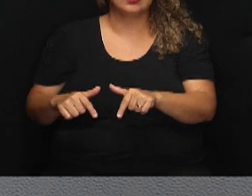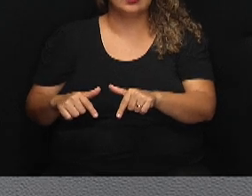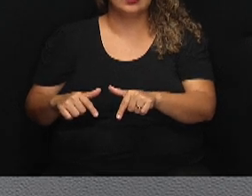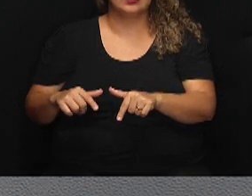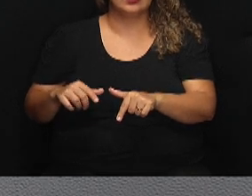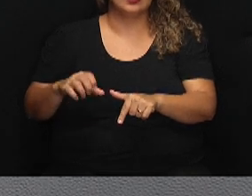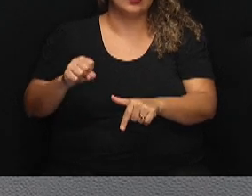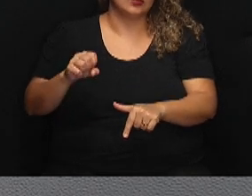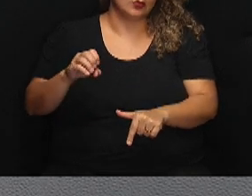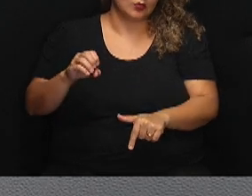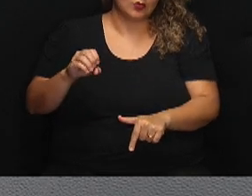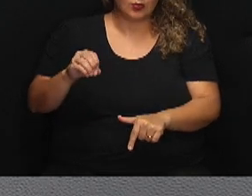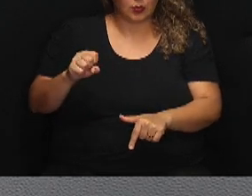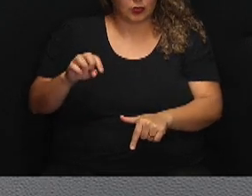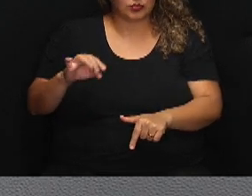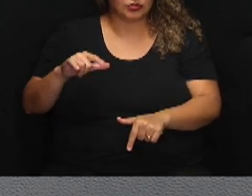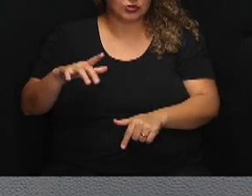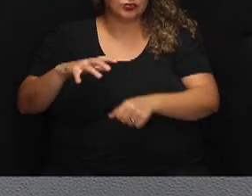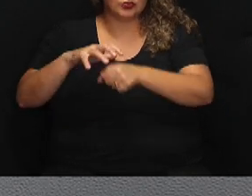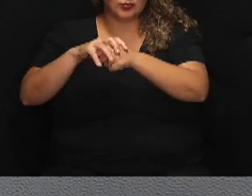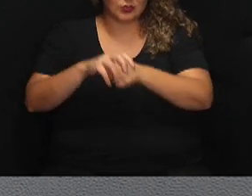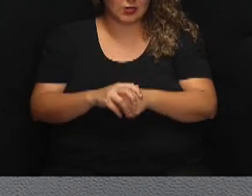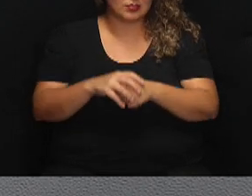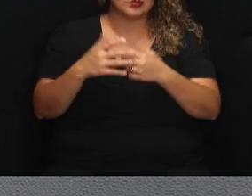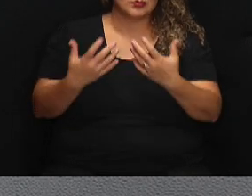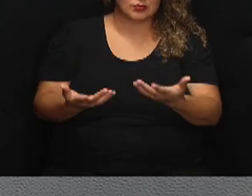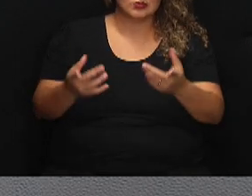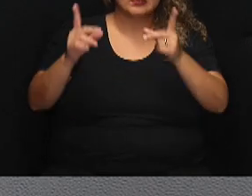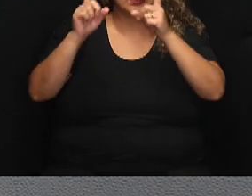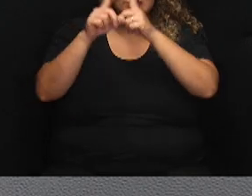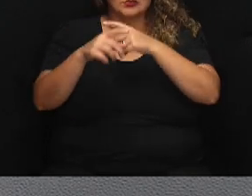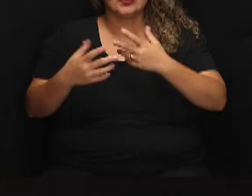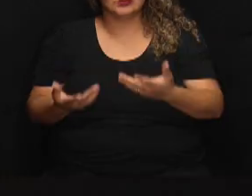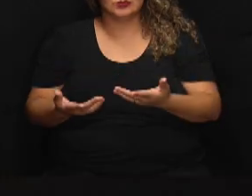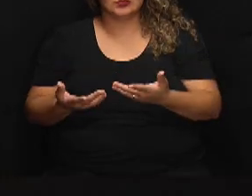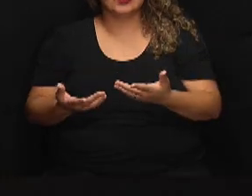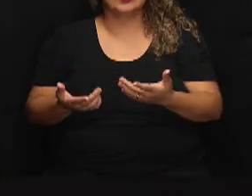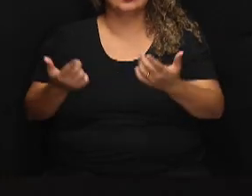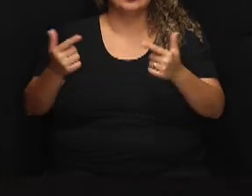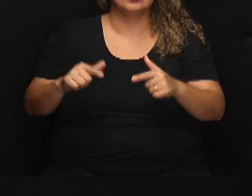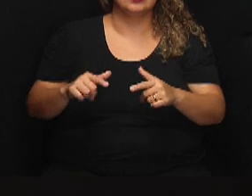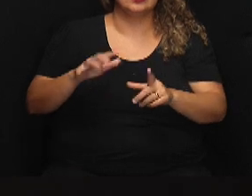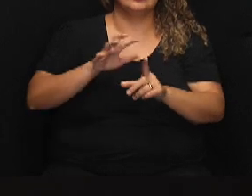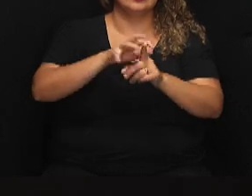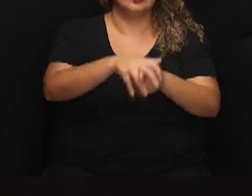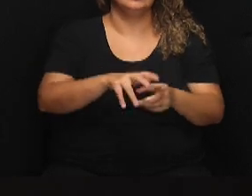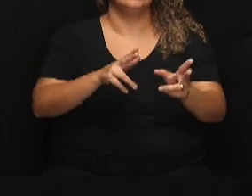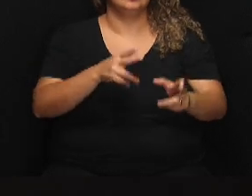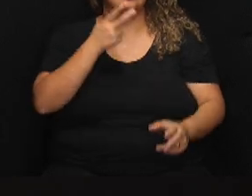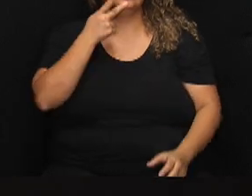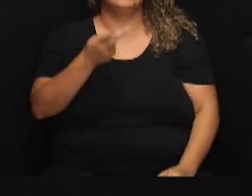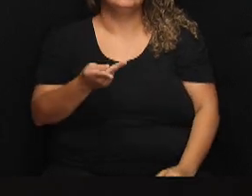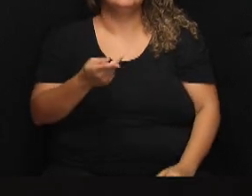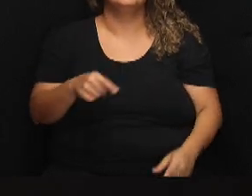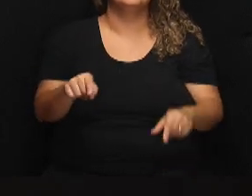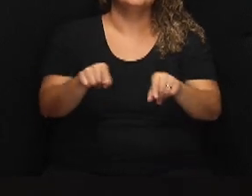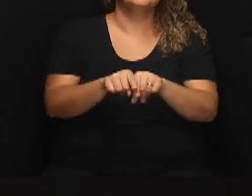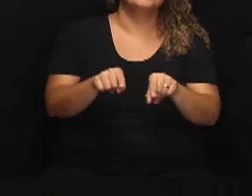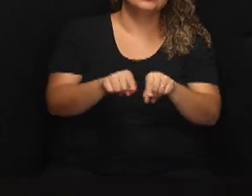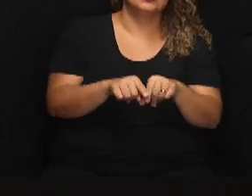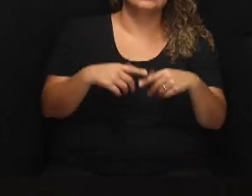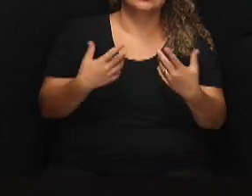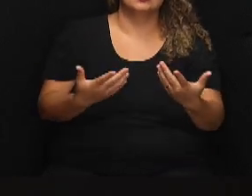extremamente opressor, extremamente de dificuldade, um espaço de bullying, como a gente estava falando, e aí também